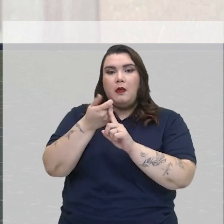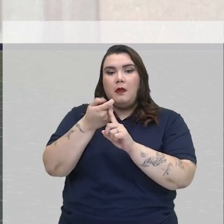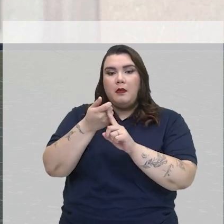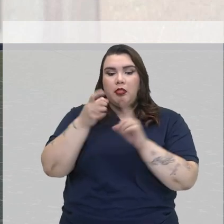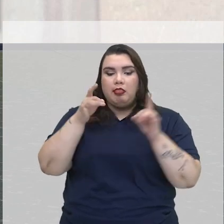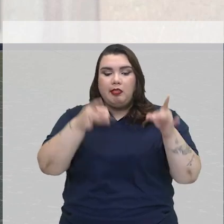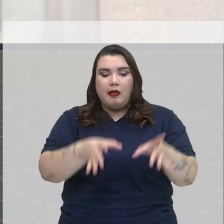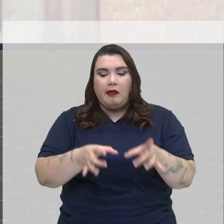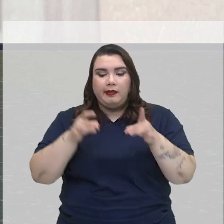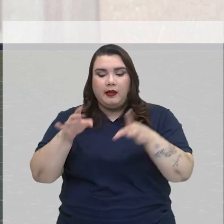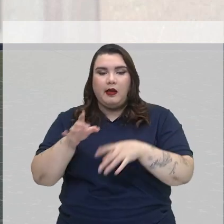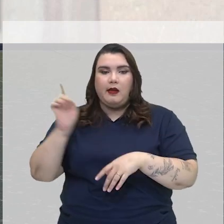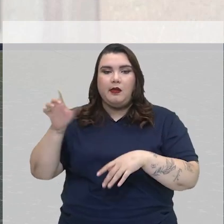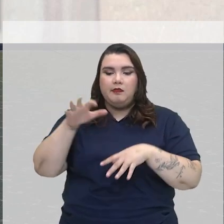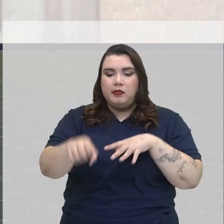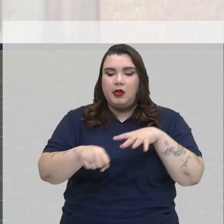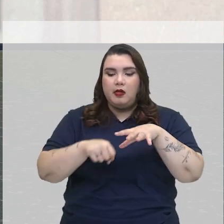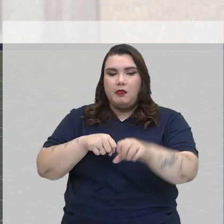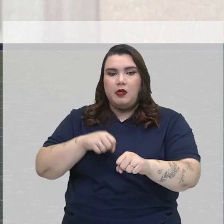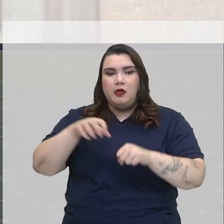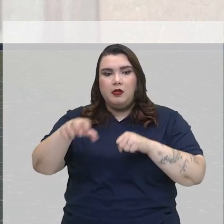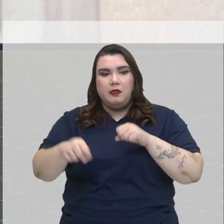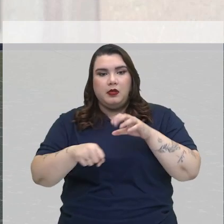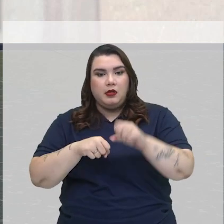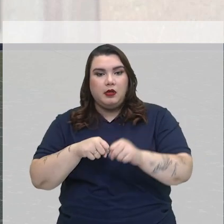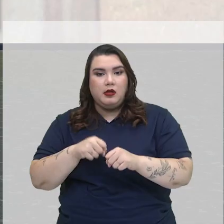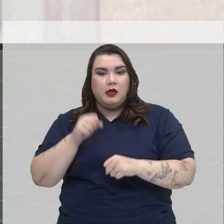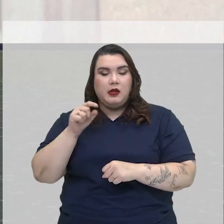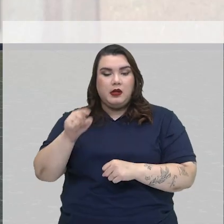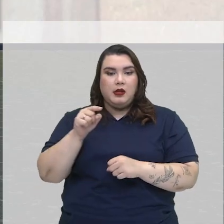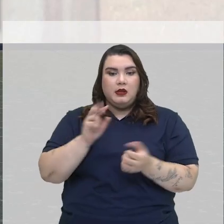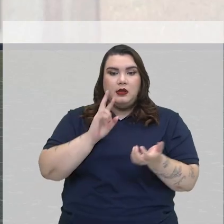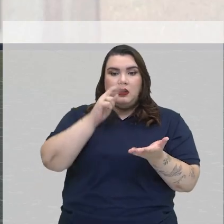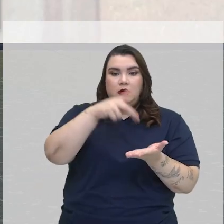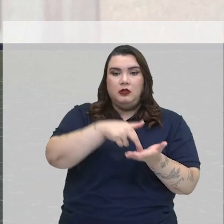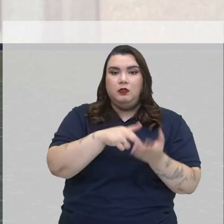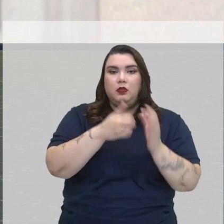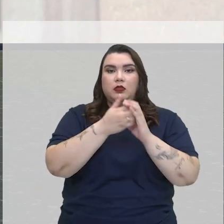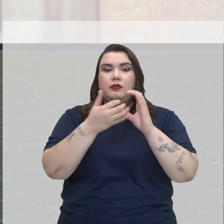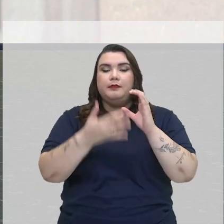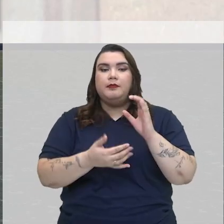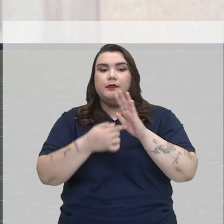estavam colhendo ali. Eram as espigas que sobravam que elas estavam colhendo. Então,